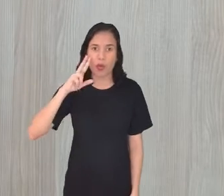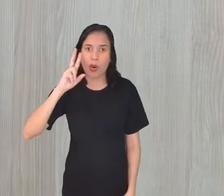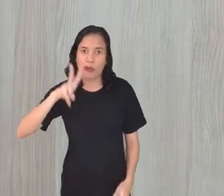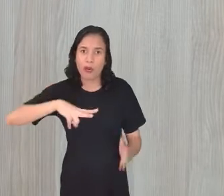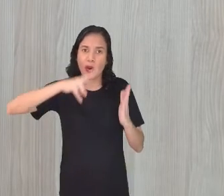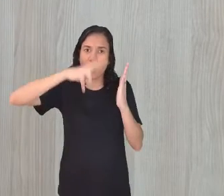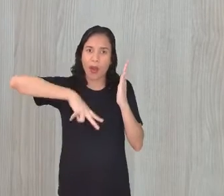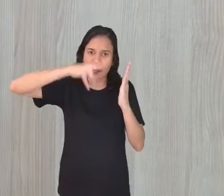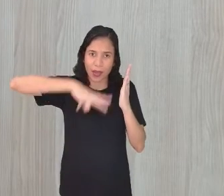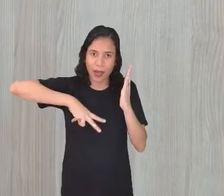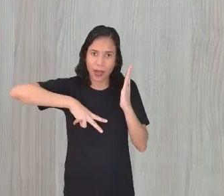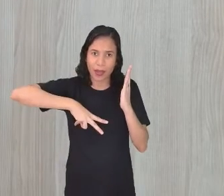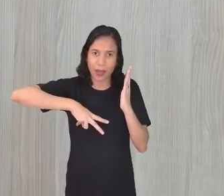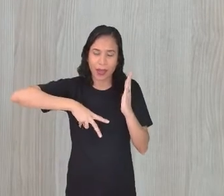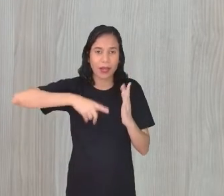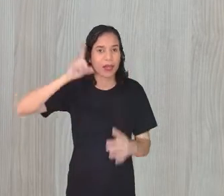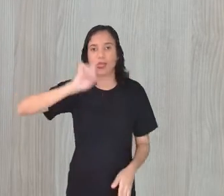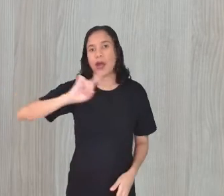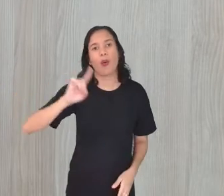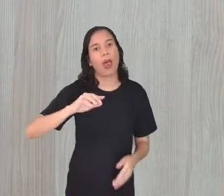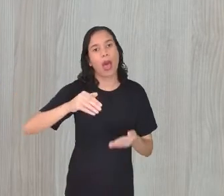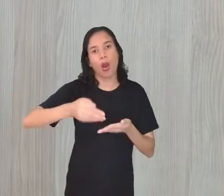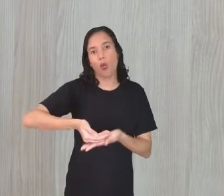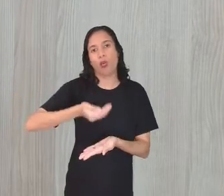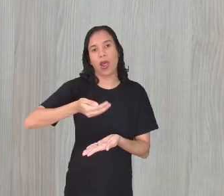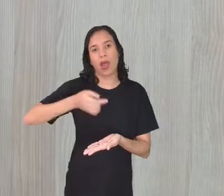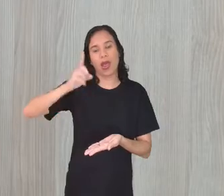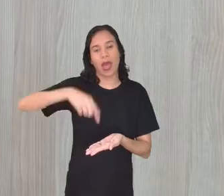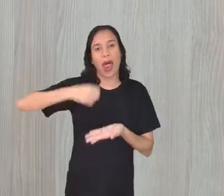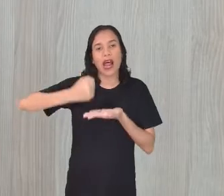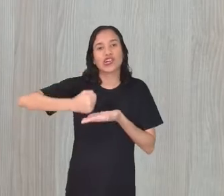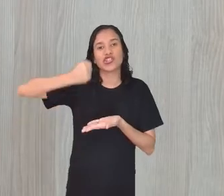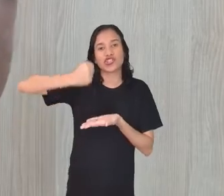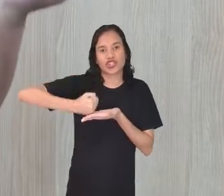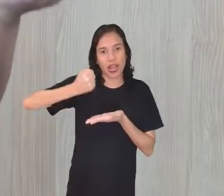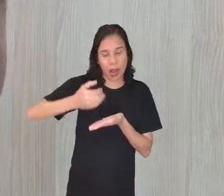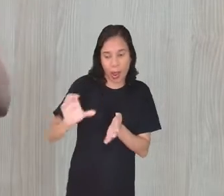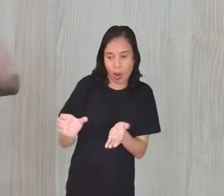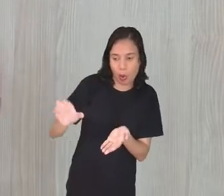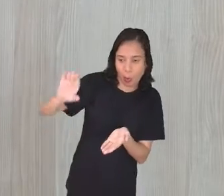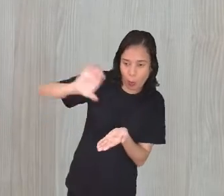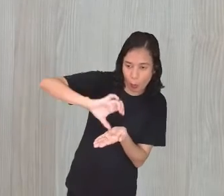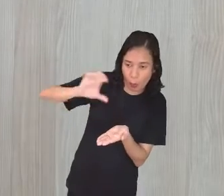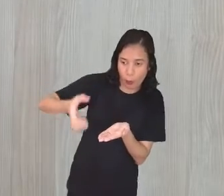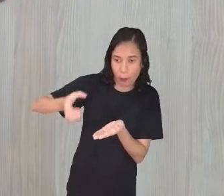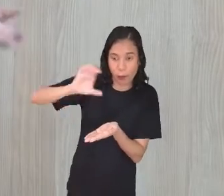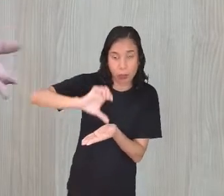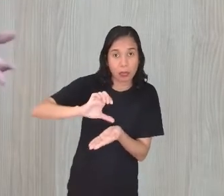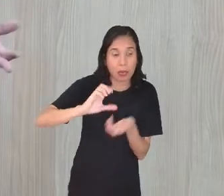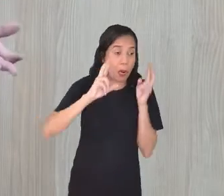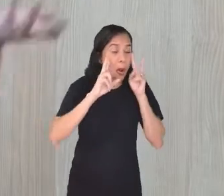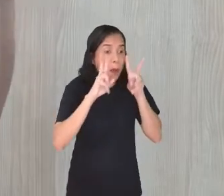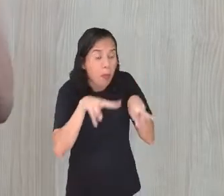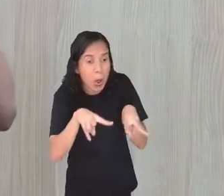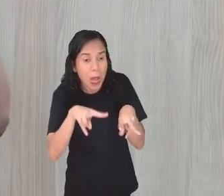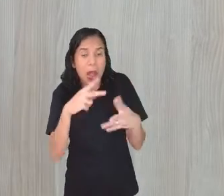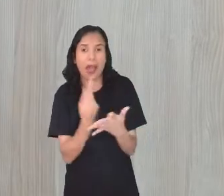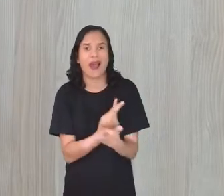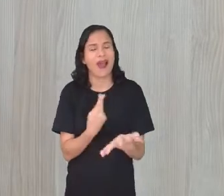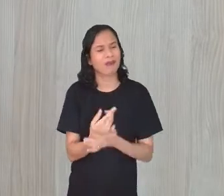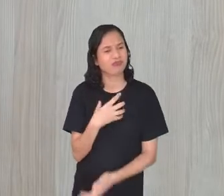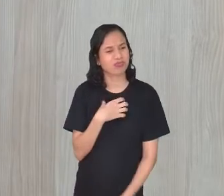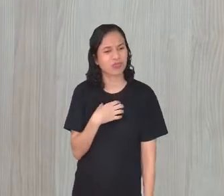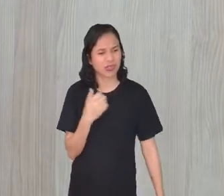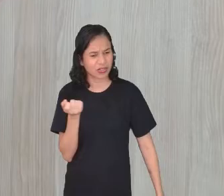eram colheres de sopa, eram xícaras. Eram xícaras. Professora Camila. Por que na hora eu vi? Não sei. Achei